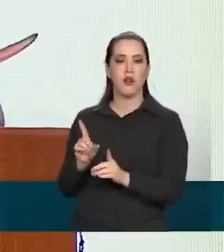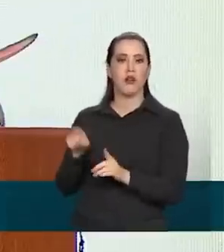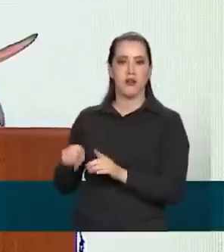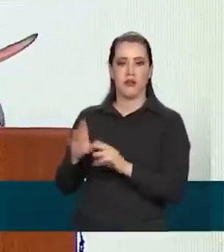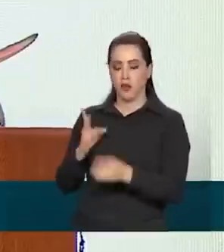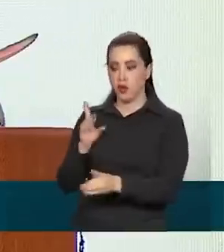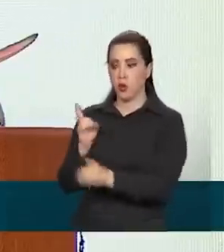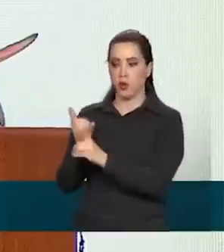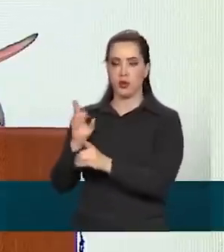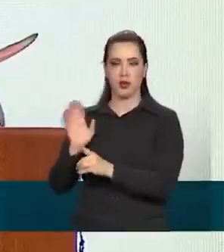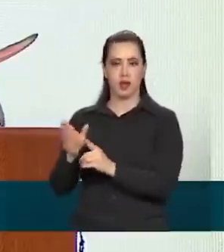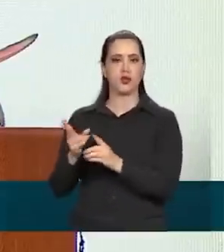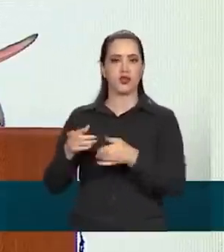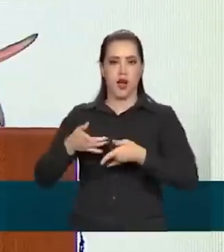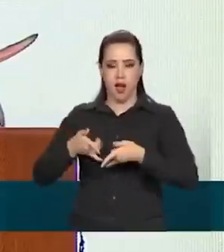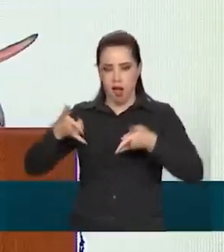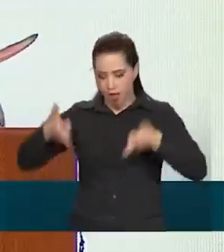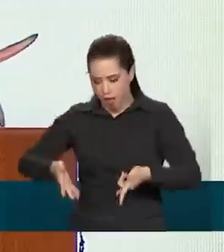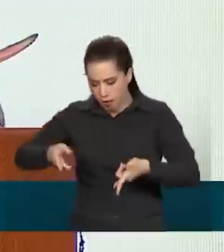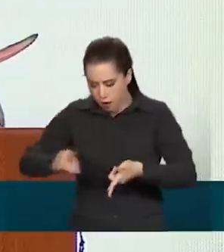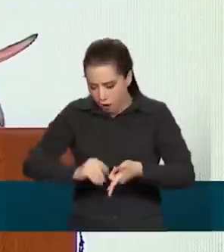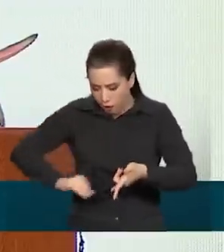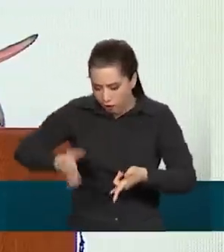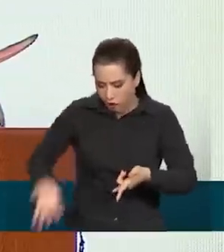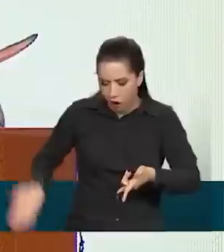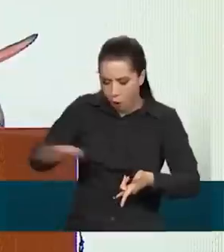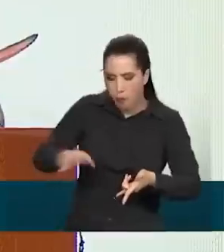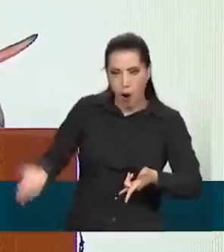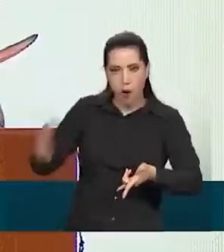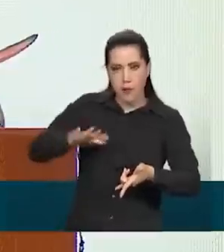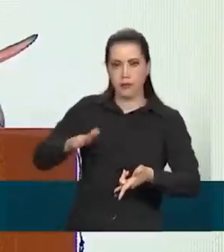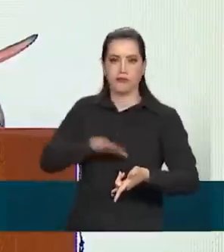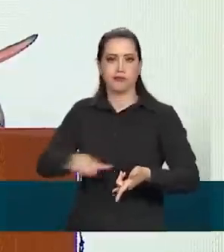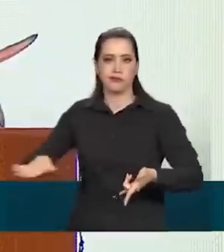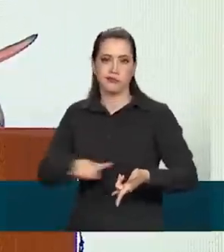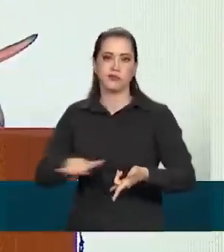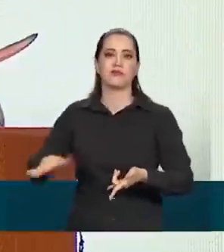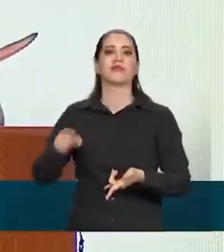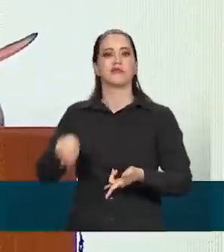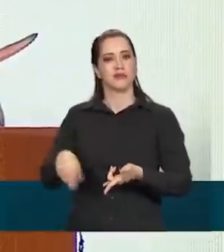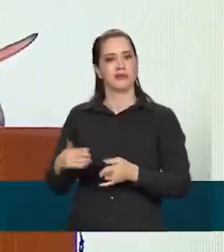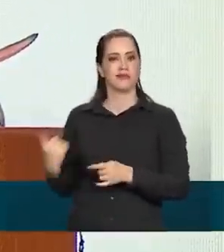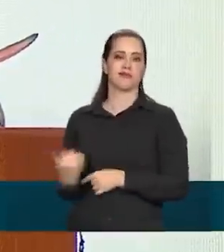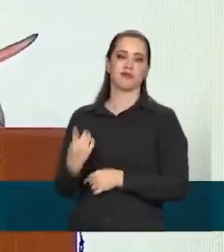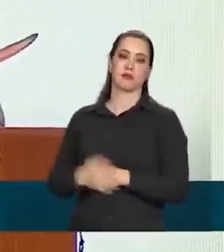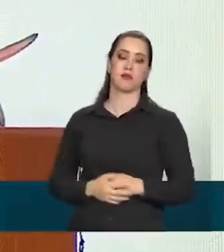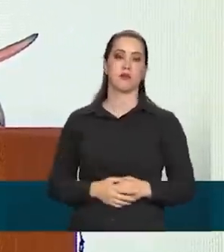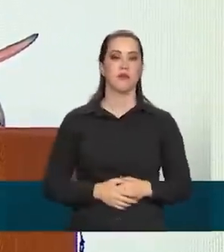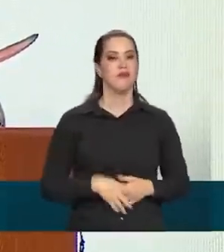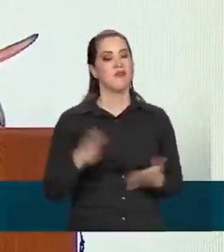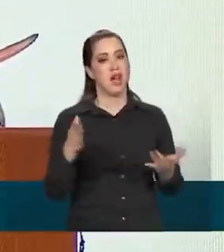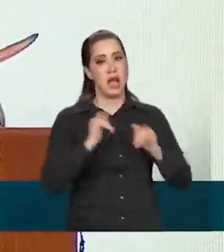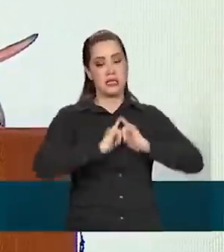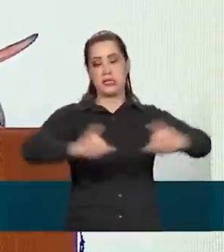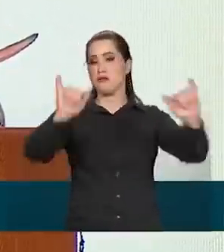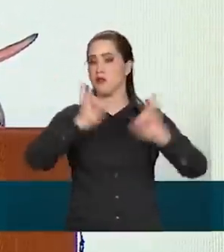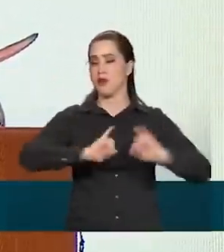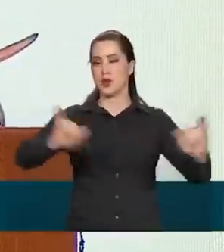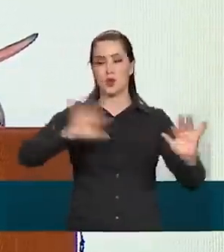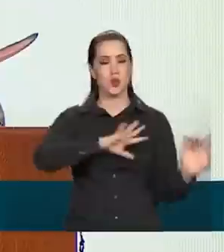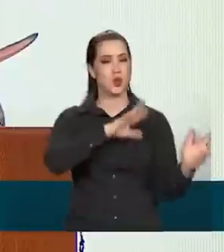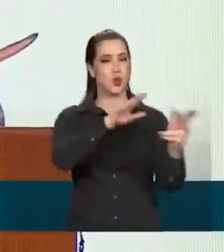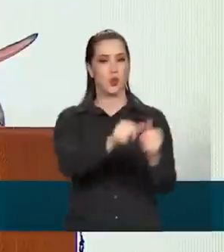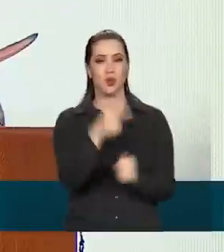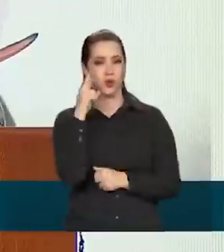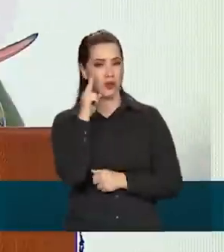encontrados. O exemplo que mais recentemente voltou a correr os noticiários do mundo é a situação extrema em